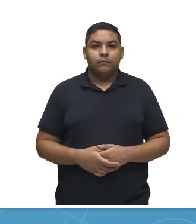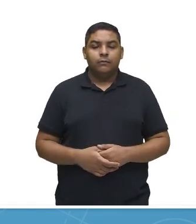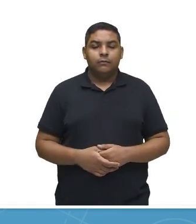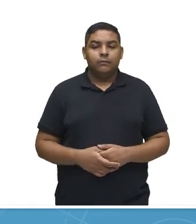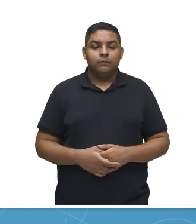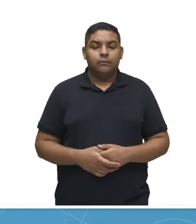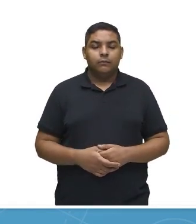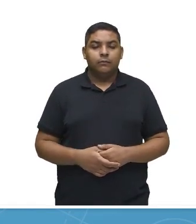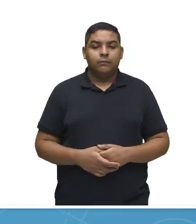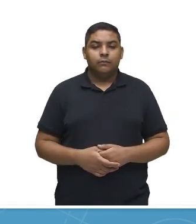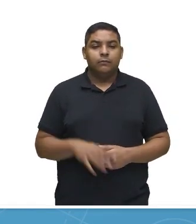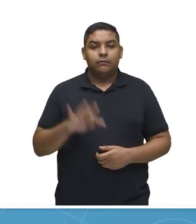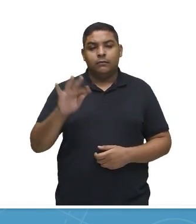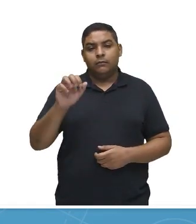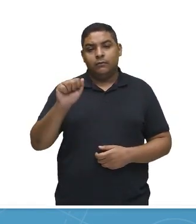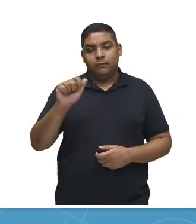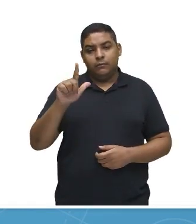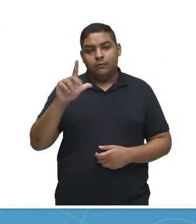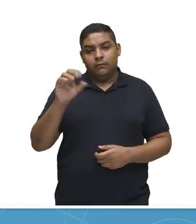Vitor botou letra B.